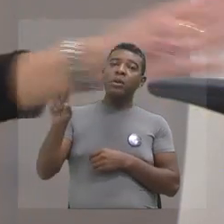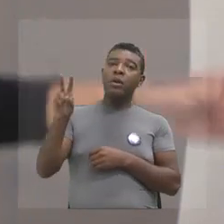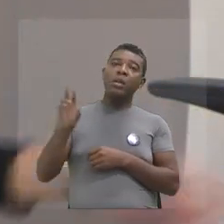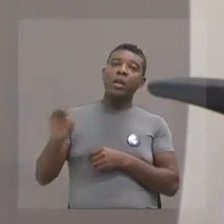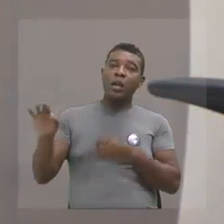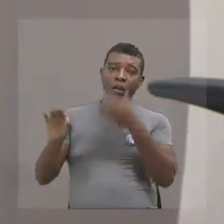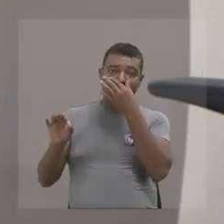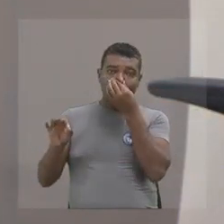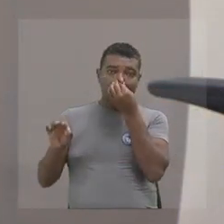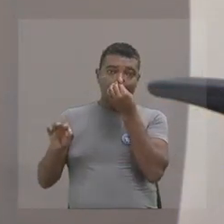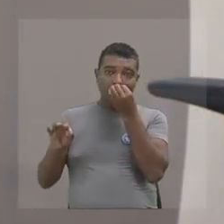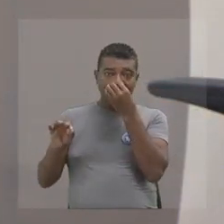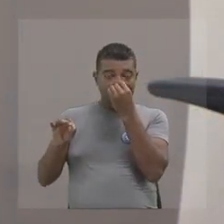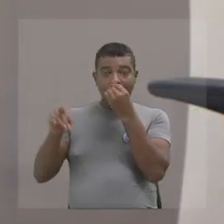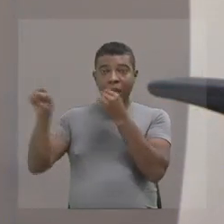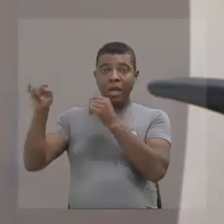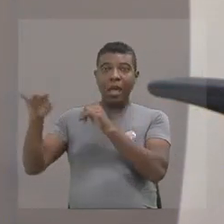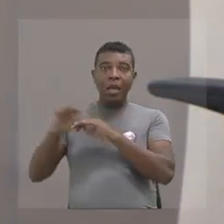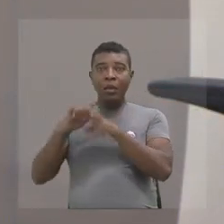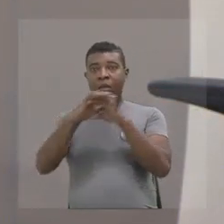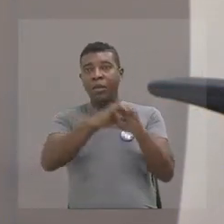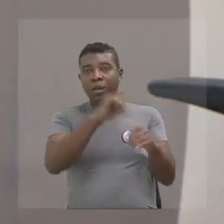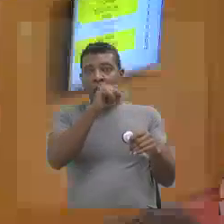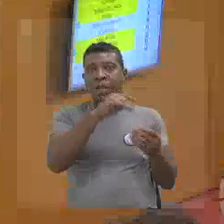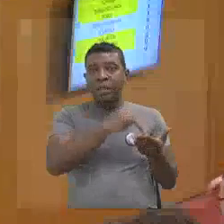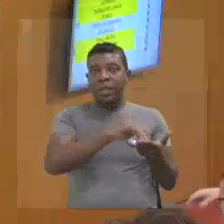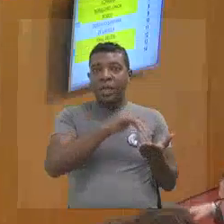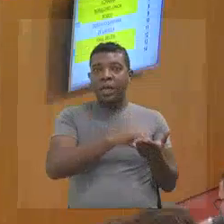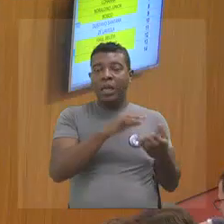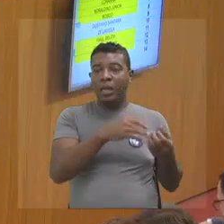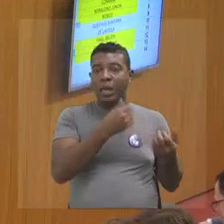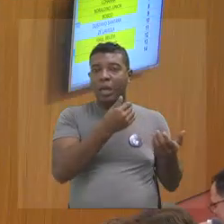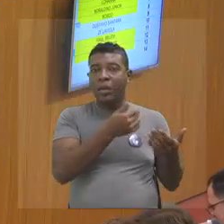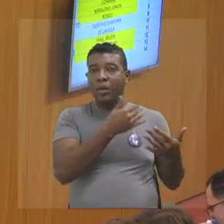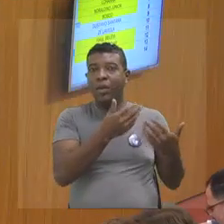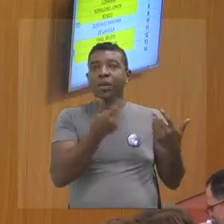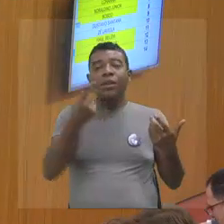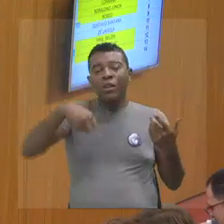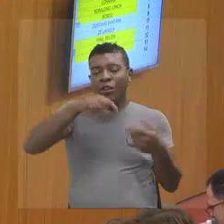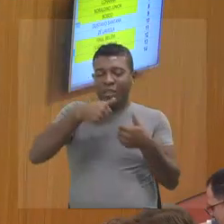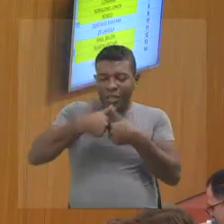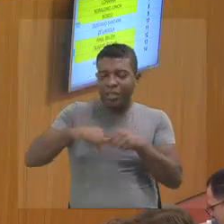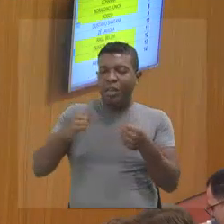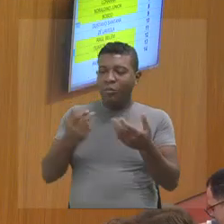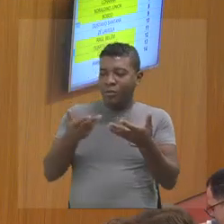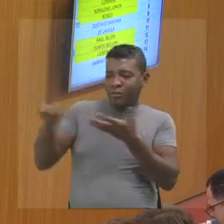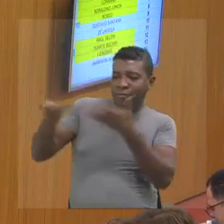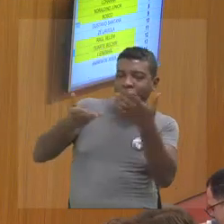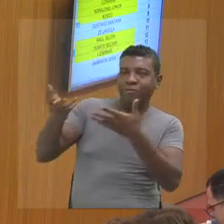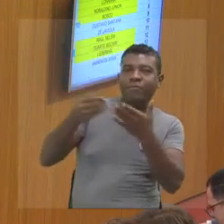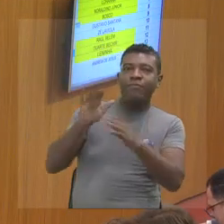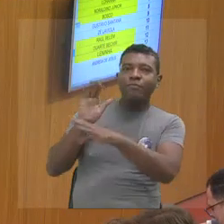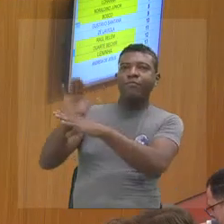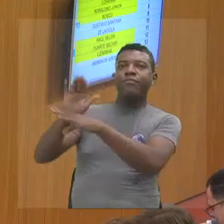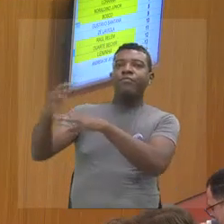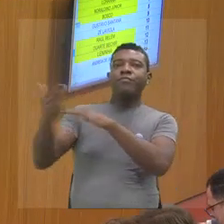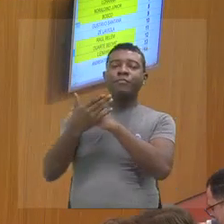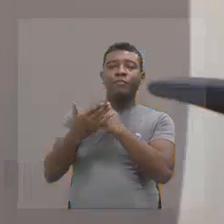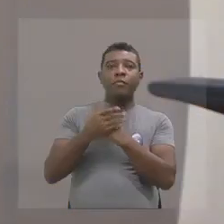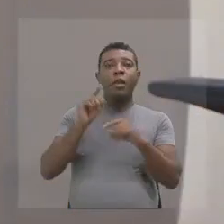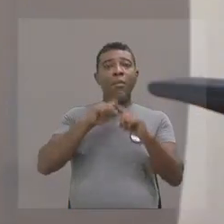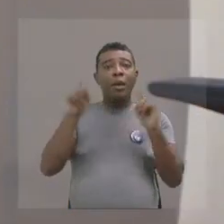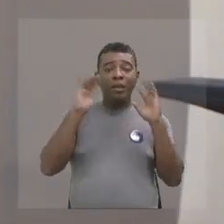por favor e ele contou né então assim a gente tem dessa rede de cooperação mas é especificamente em relação aos